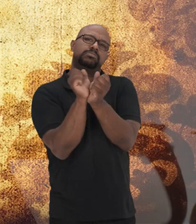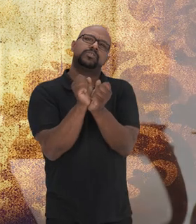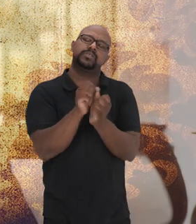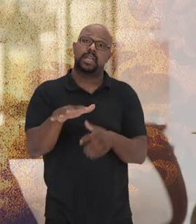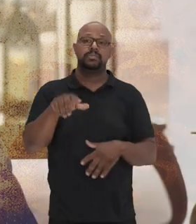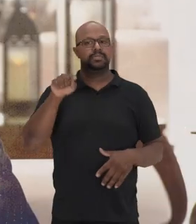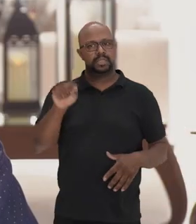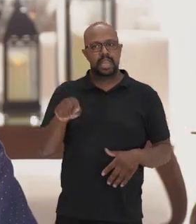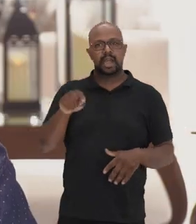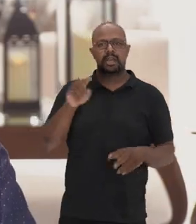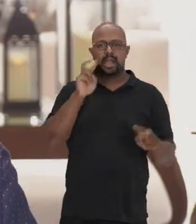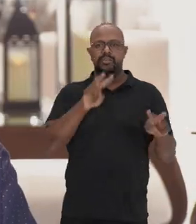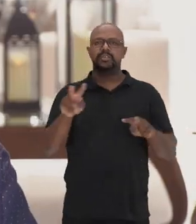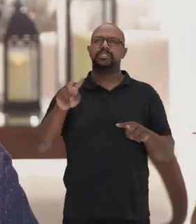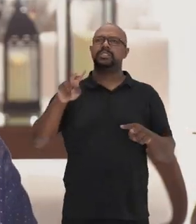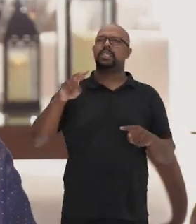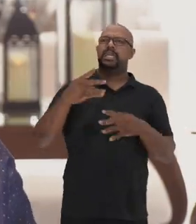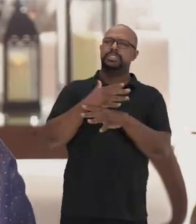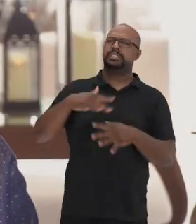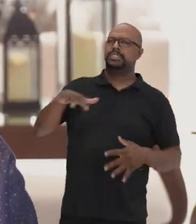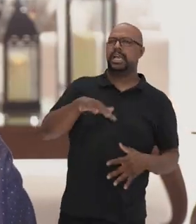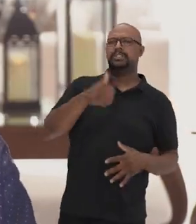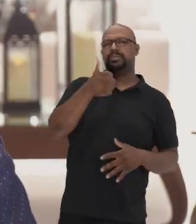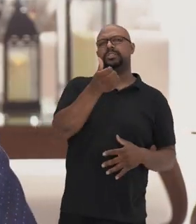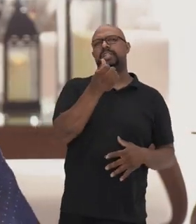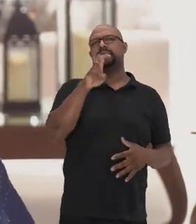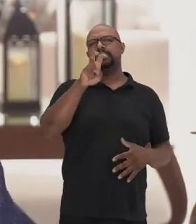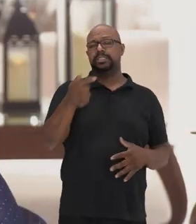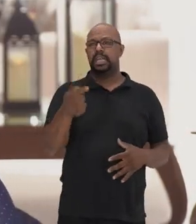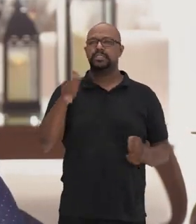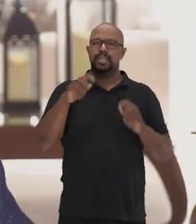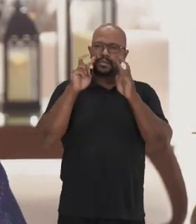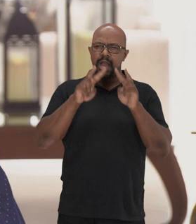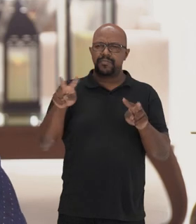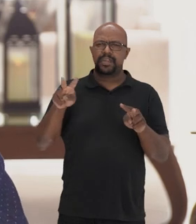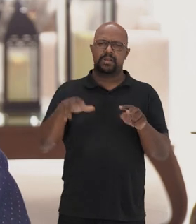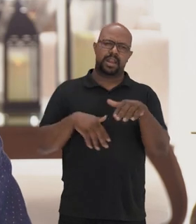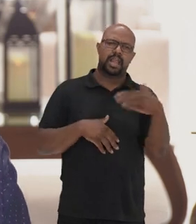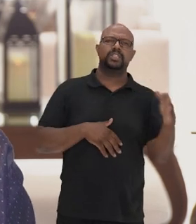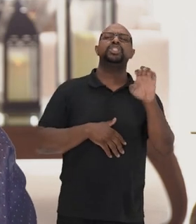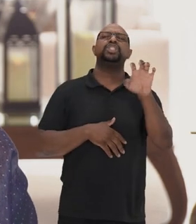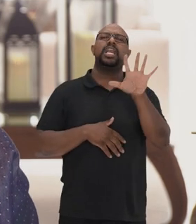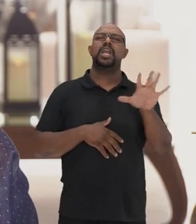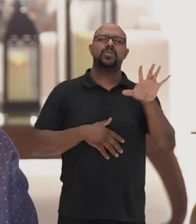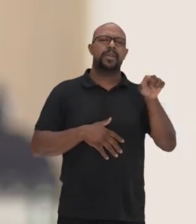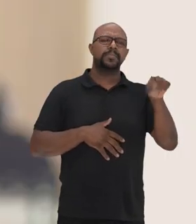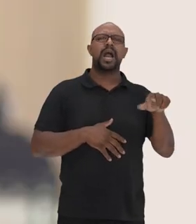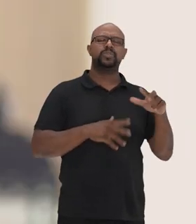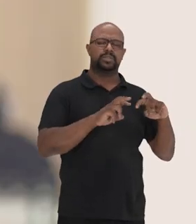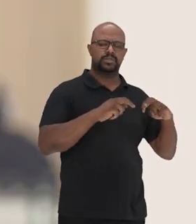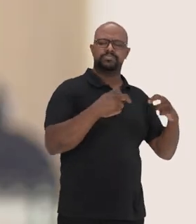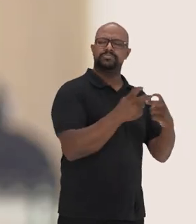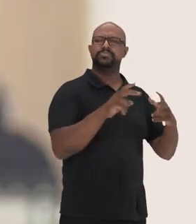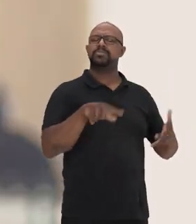nela a vista da cidade de Maurícia de 1657 dá para ver no canto esquerdo em baixo ou a outra roda de